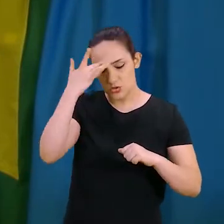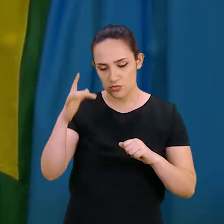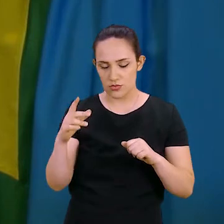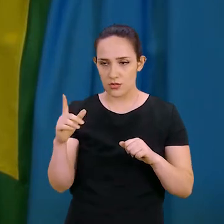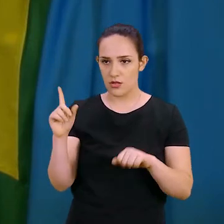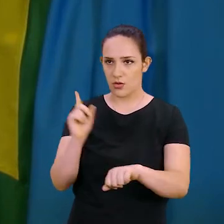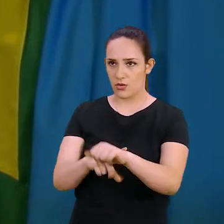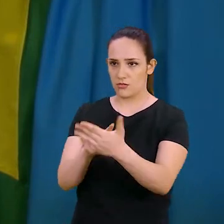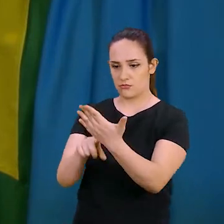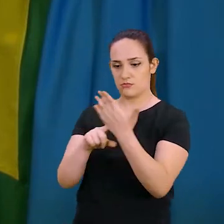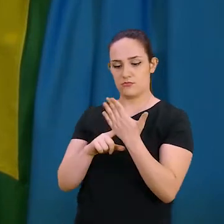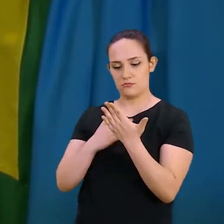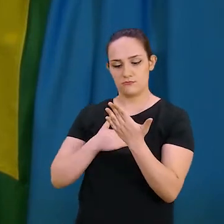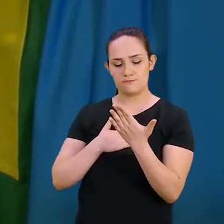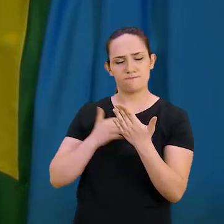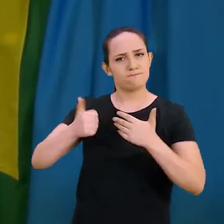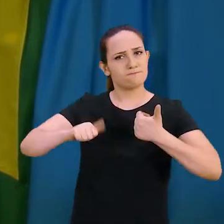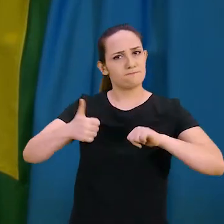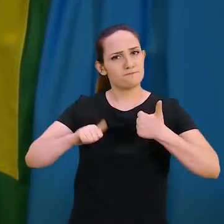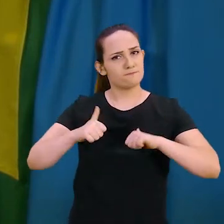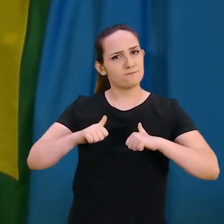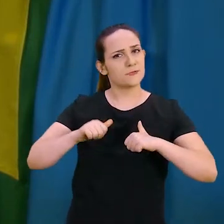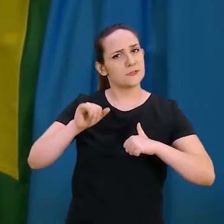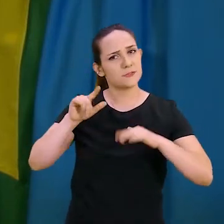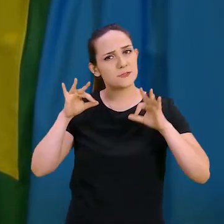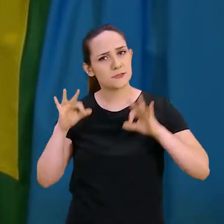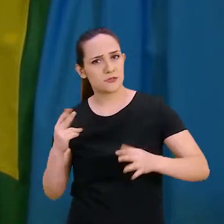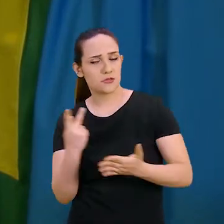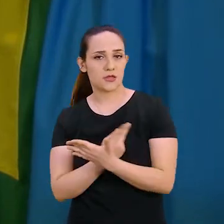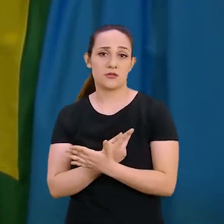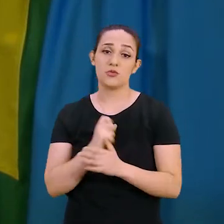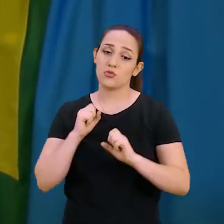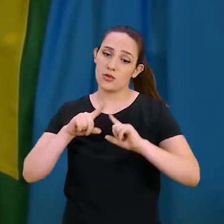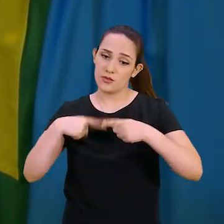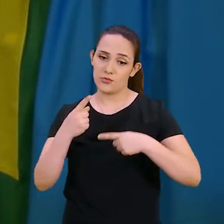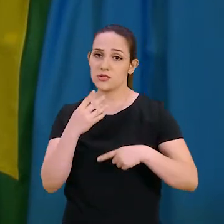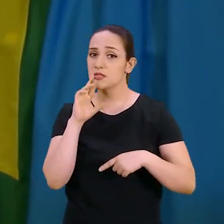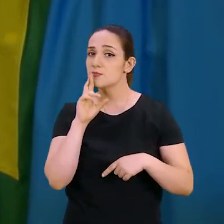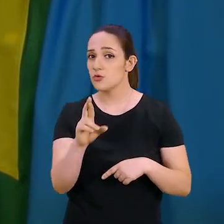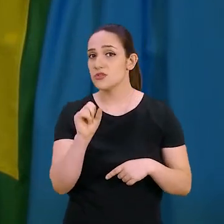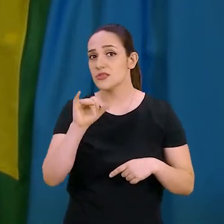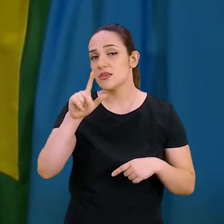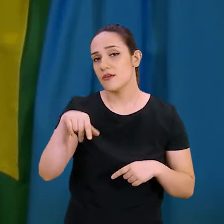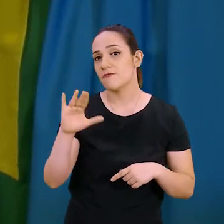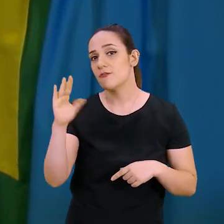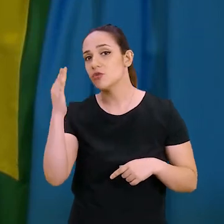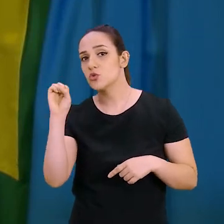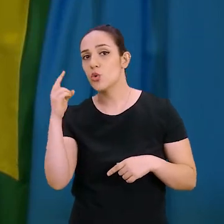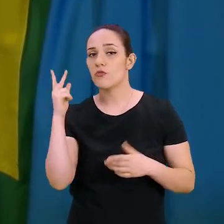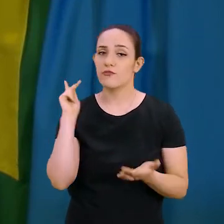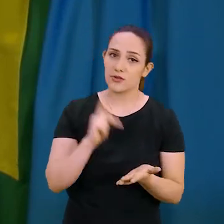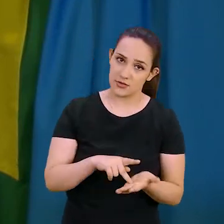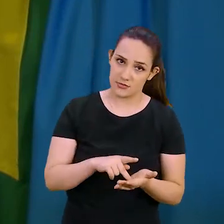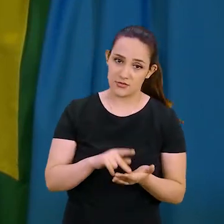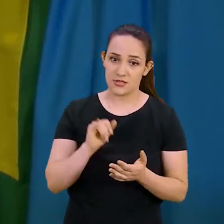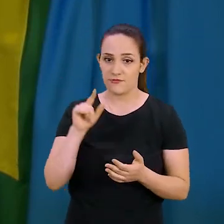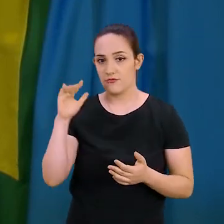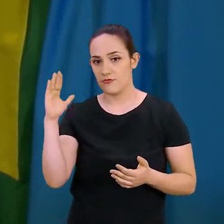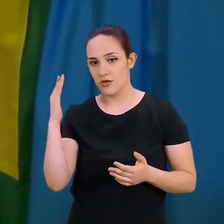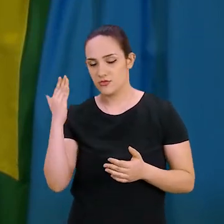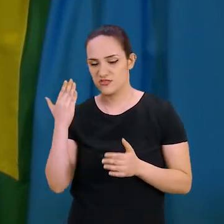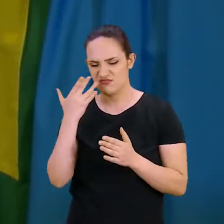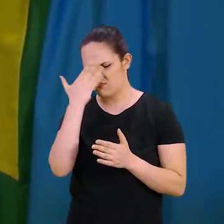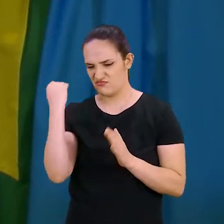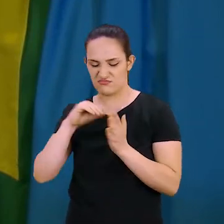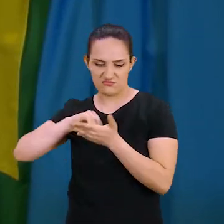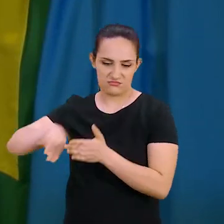está recebendo a informação, ao receptor, fazer esse filtro e devolver. Se a notícia é falsa,